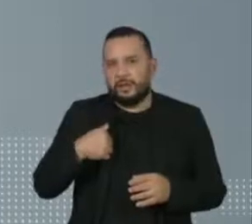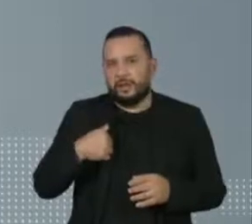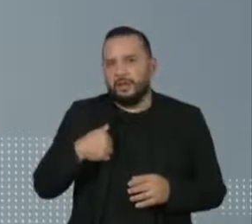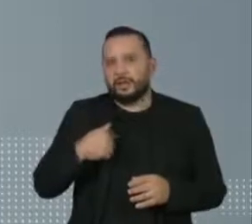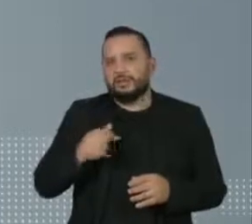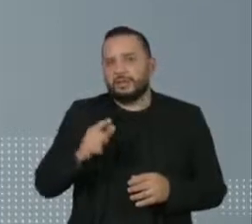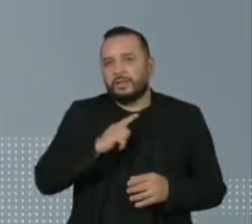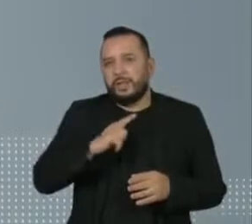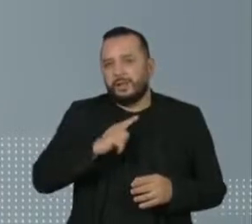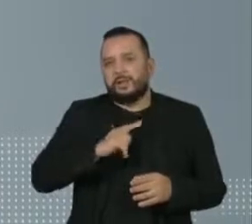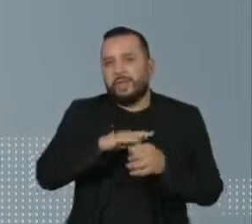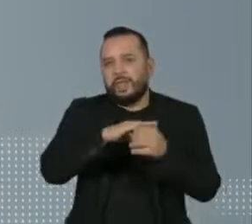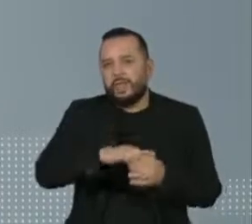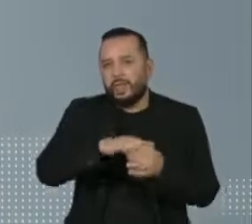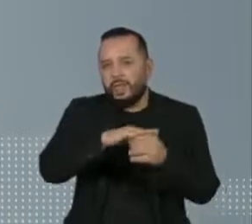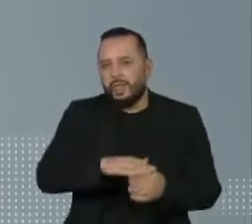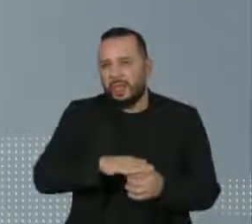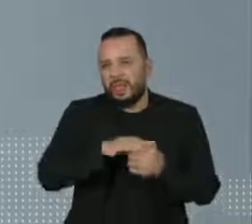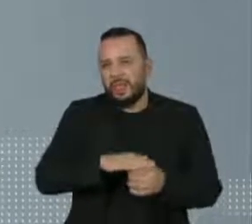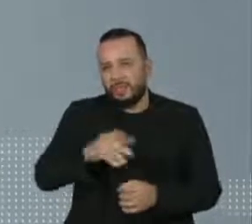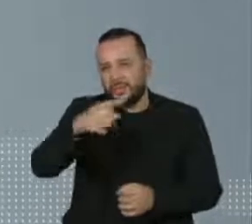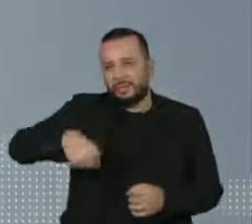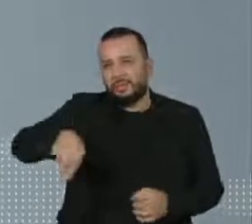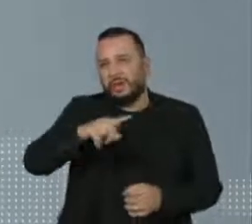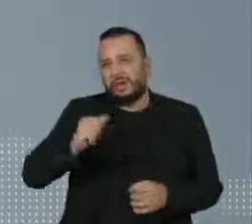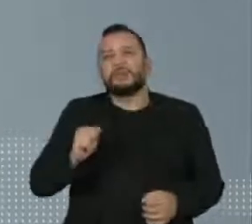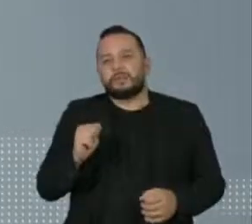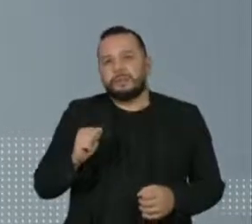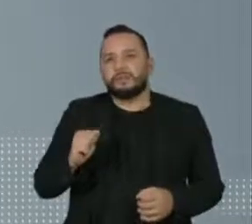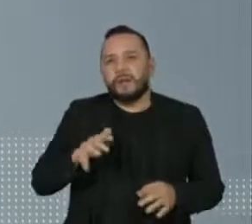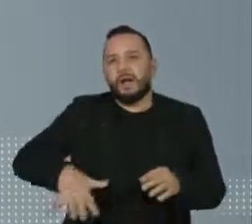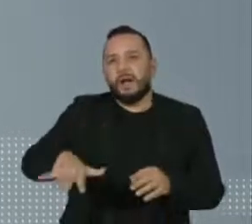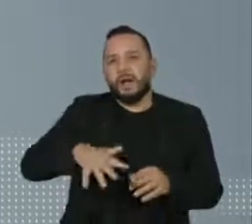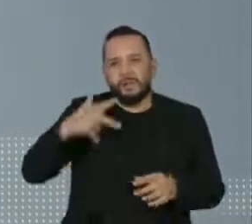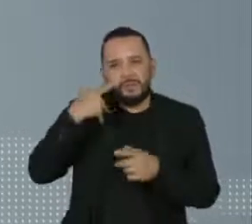muita pressão, aumentou muito no nosso território. A pessoa